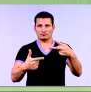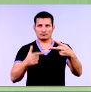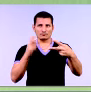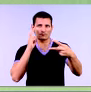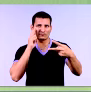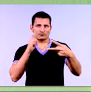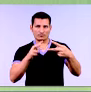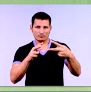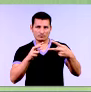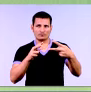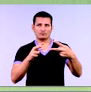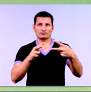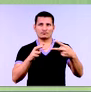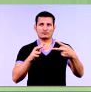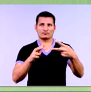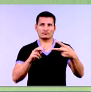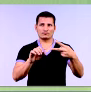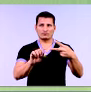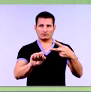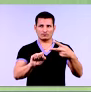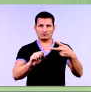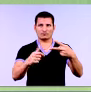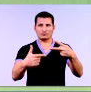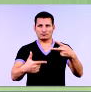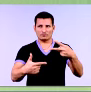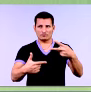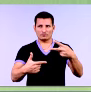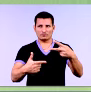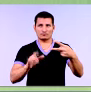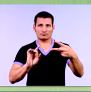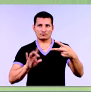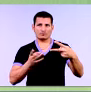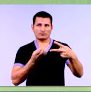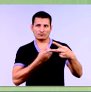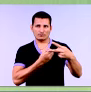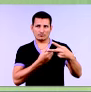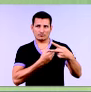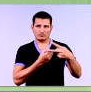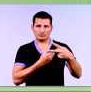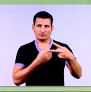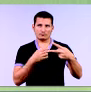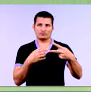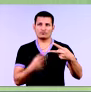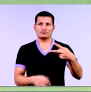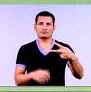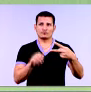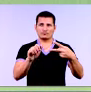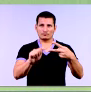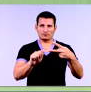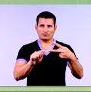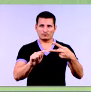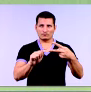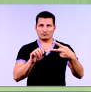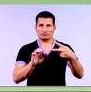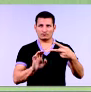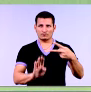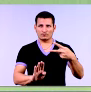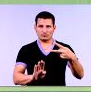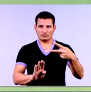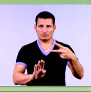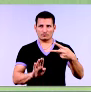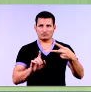pelo professor Marcel, 8 e 2 são apenas números, então o valor A e valor B são